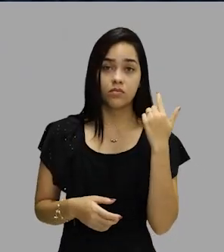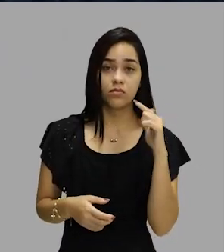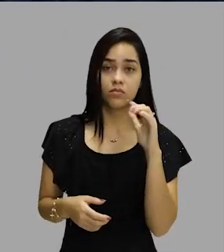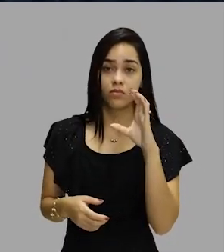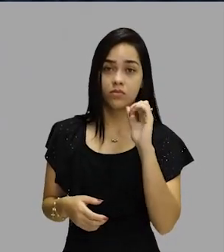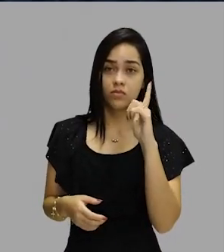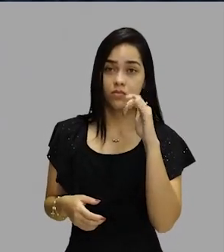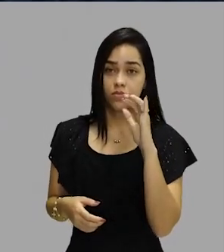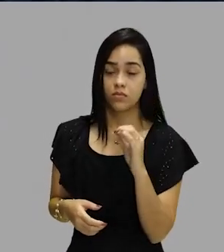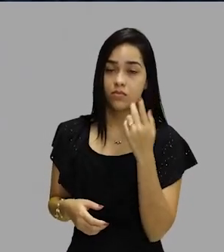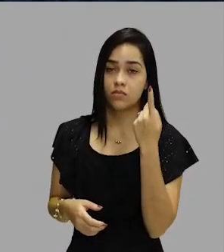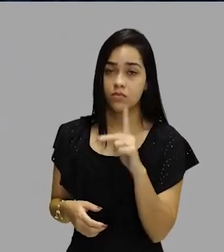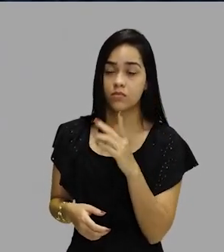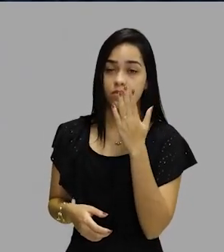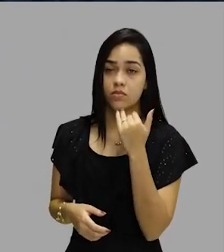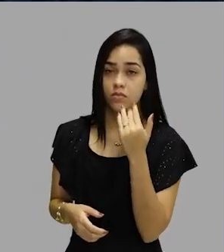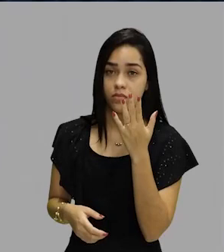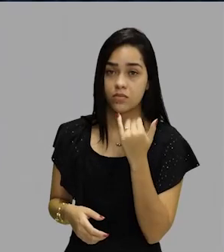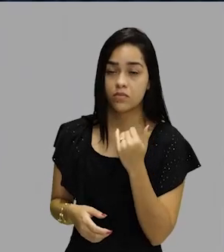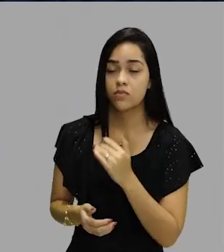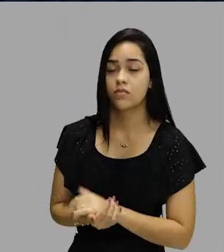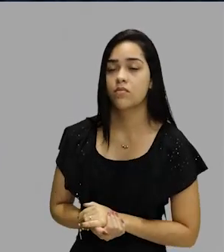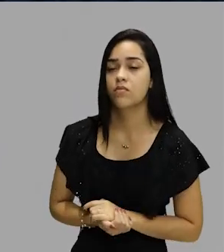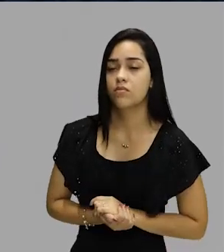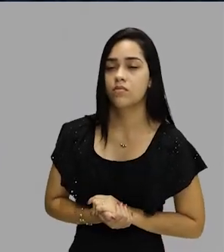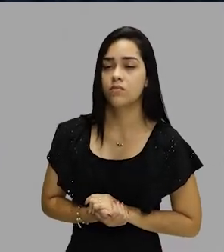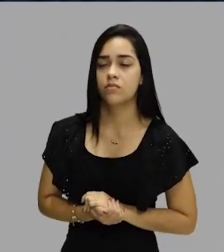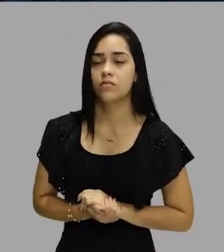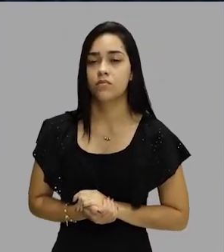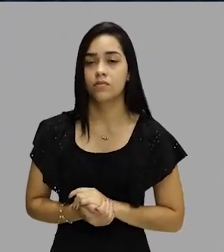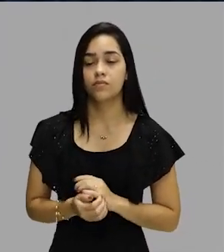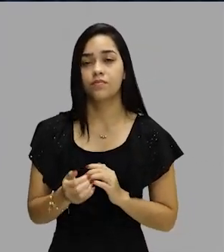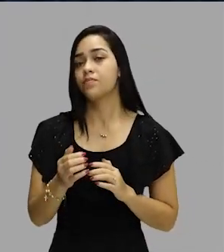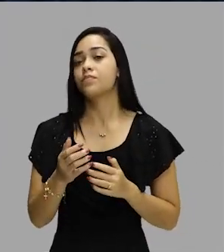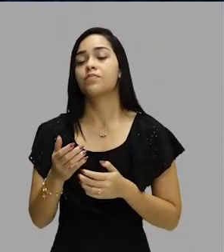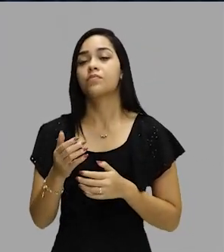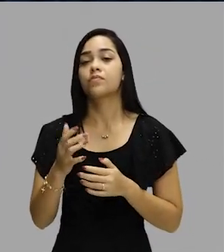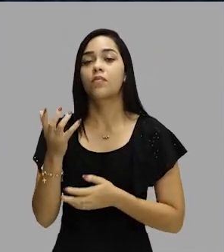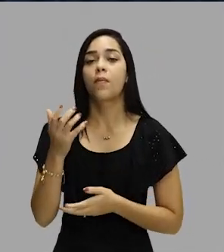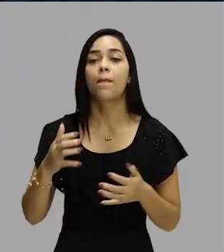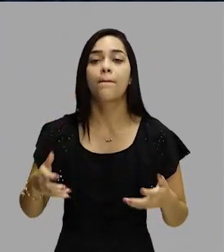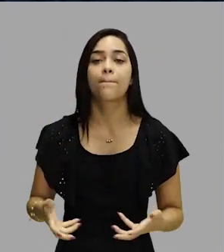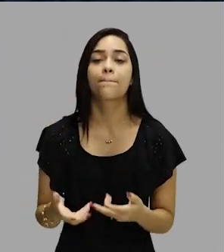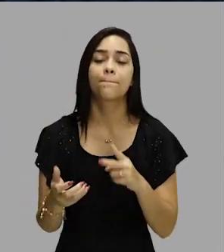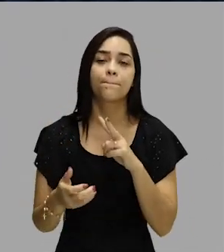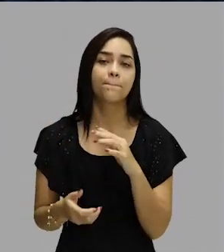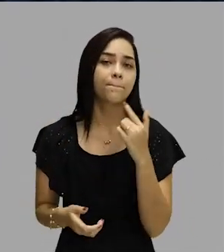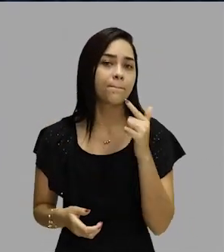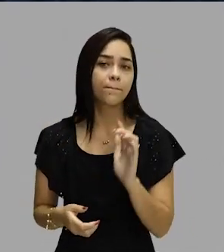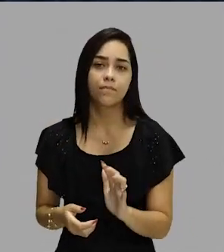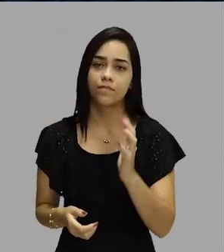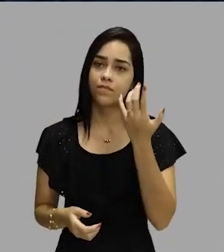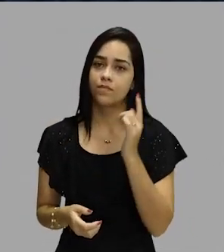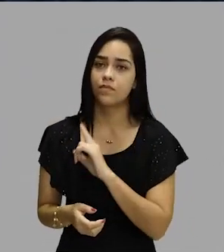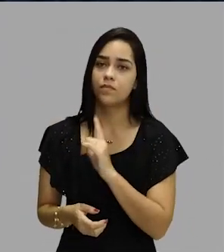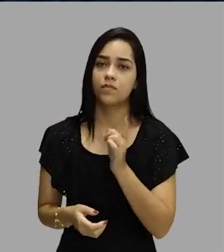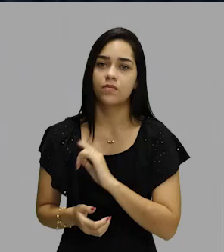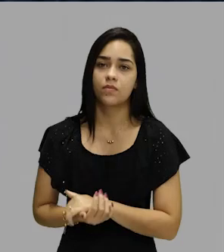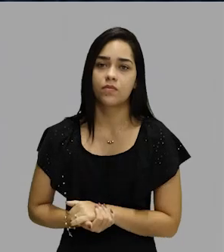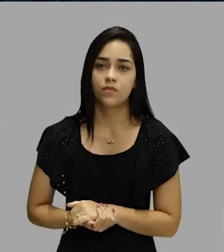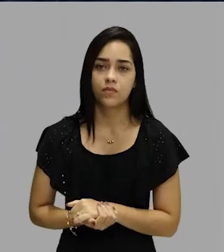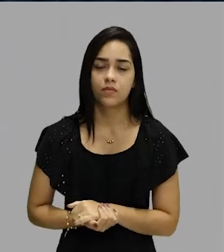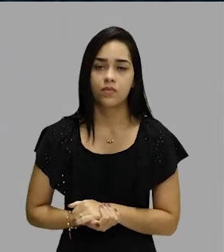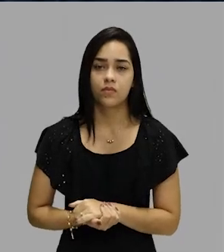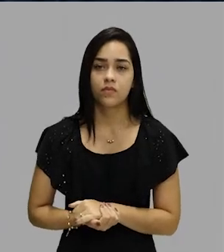cálcio na sua alimentação, essas reações aqui de coagulação, elas não vão acontecer.